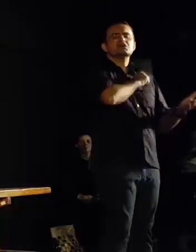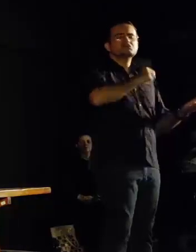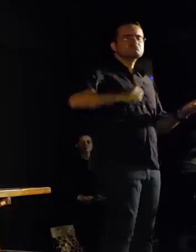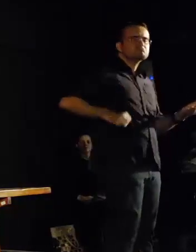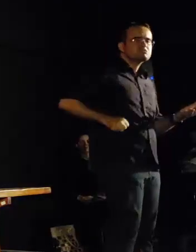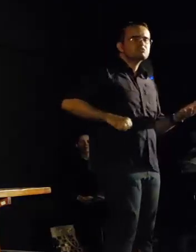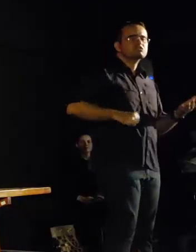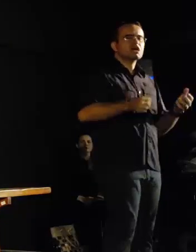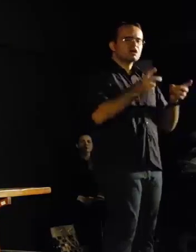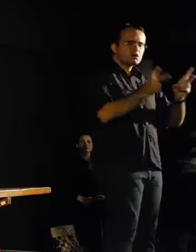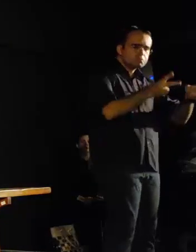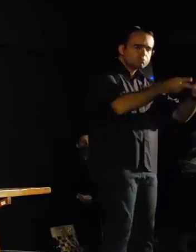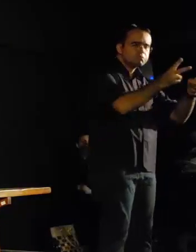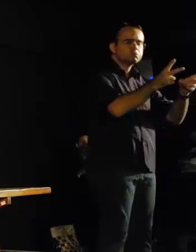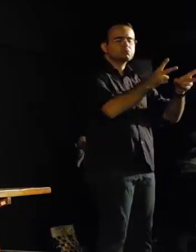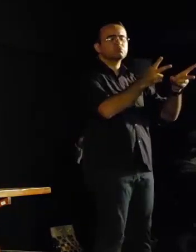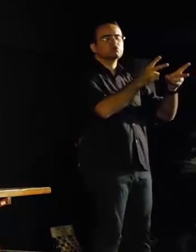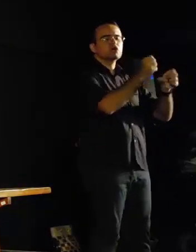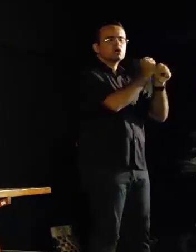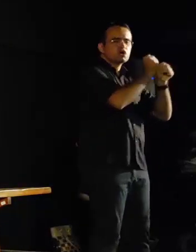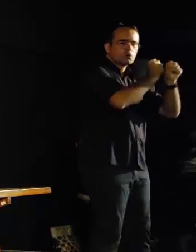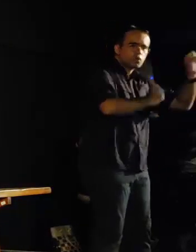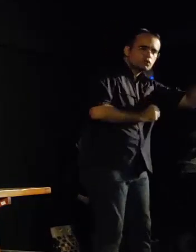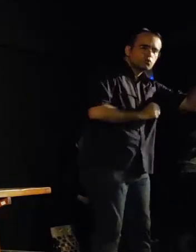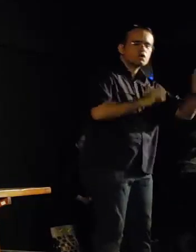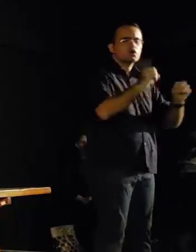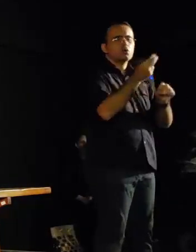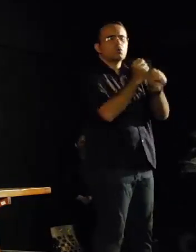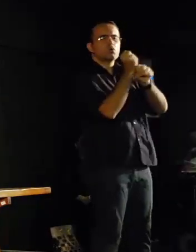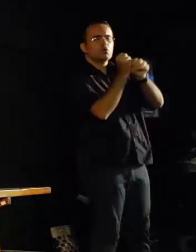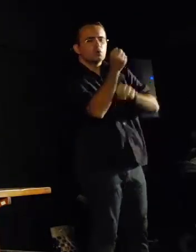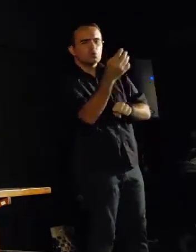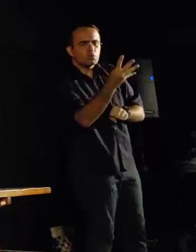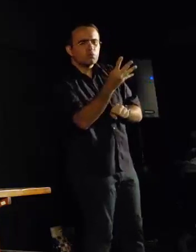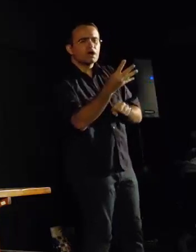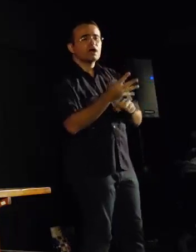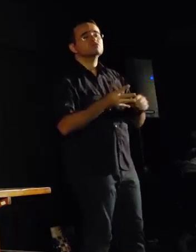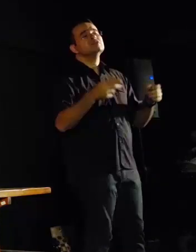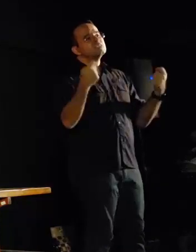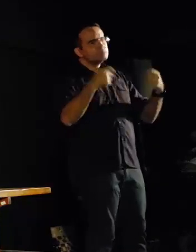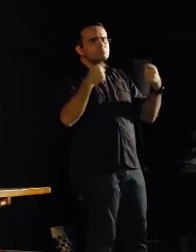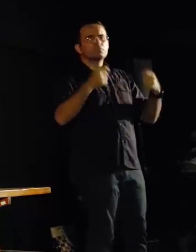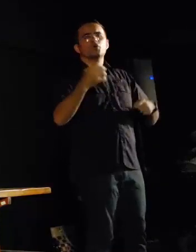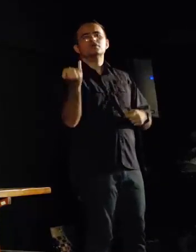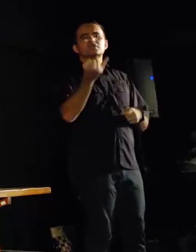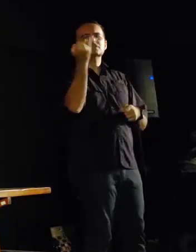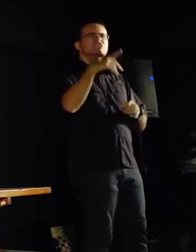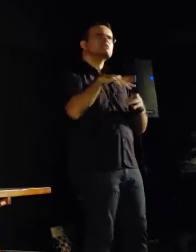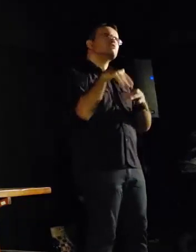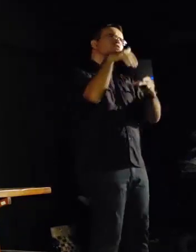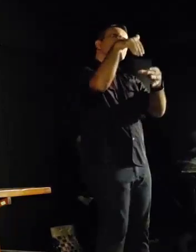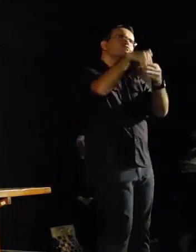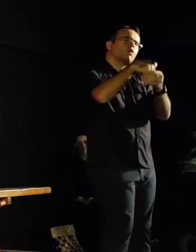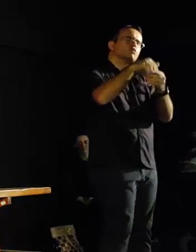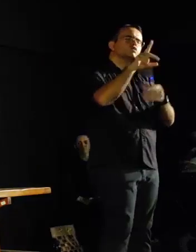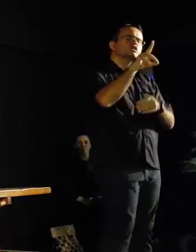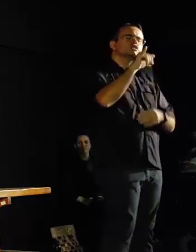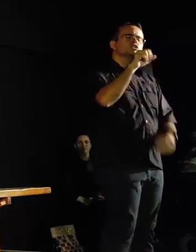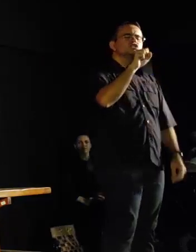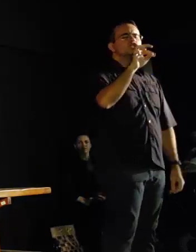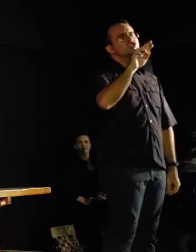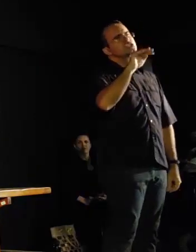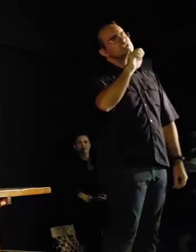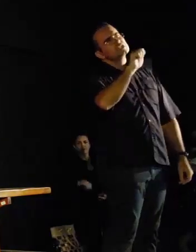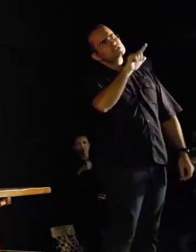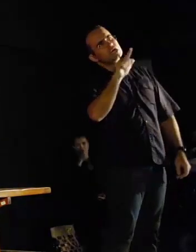de feijão e arroz em casa. É decisivo. Né? Você percebe, algo completamente... será que o voto distrital ou